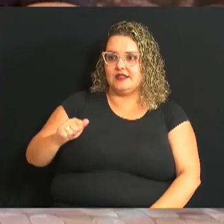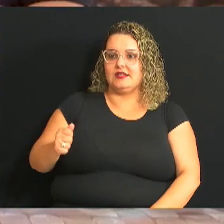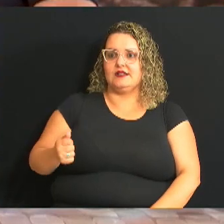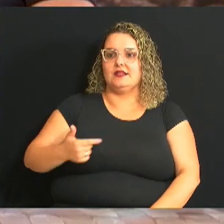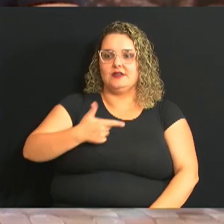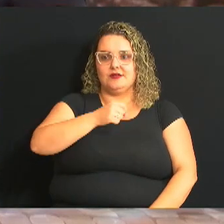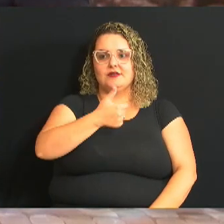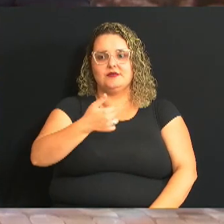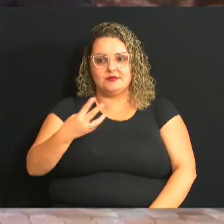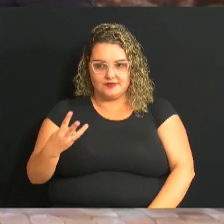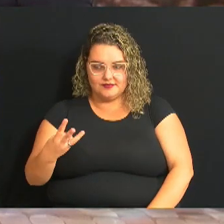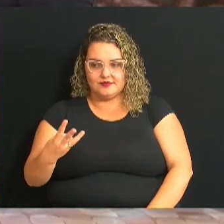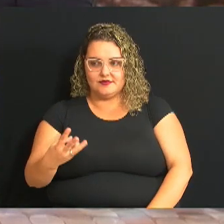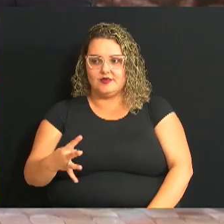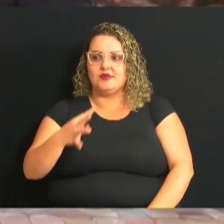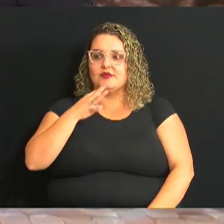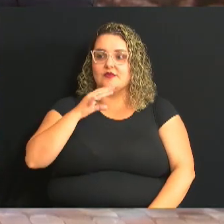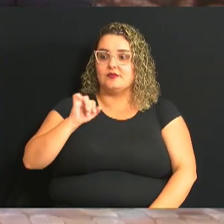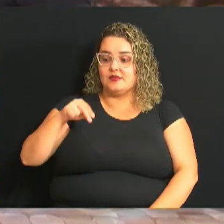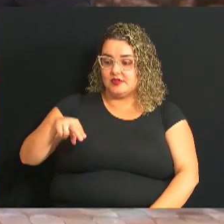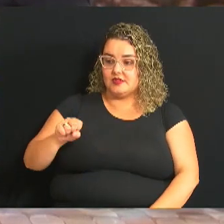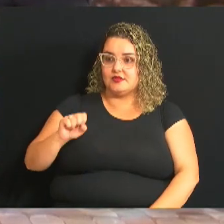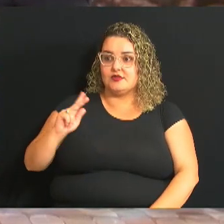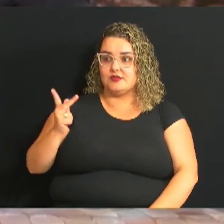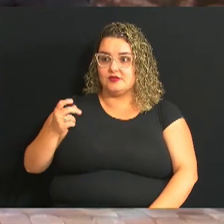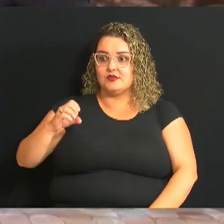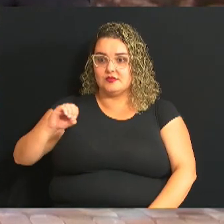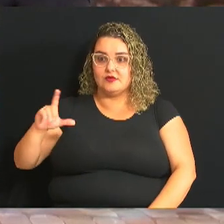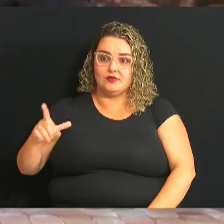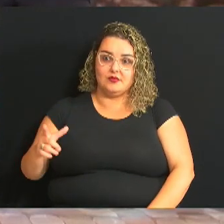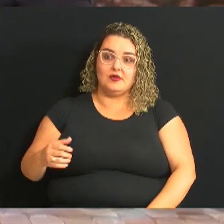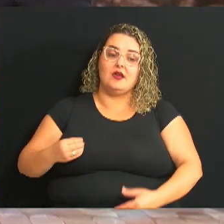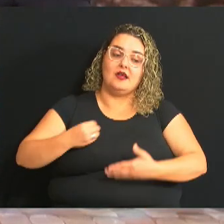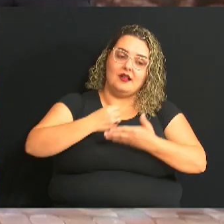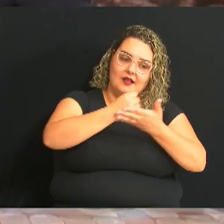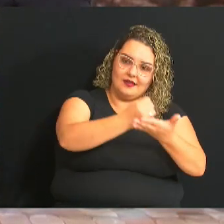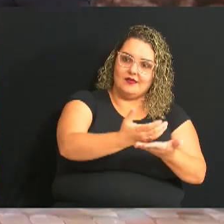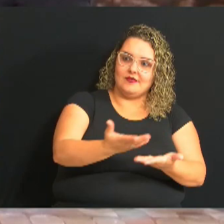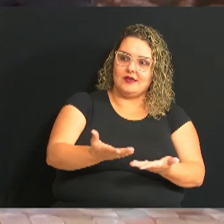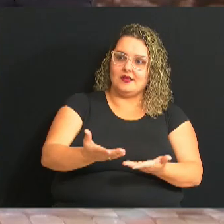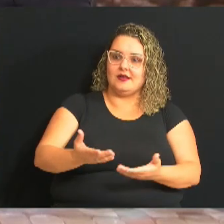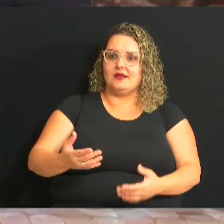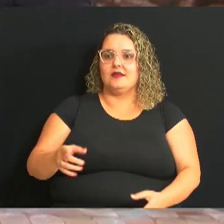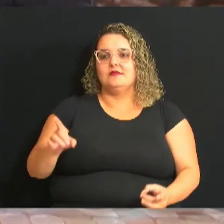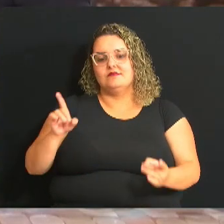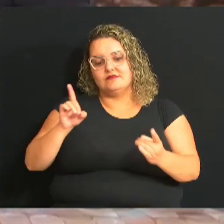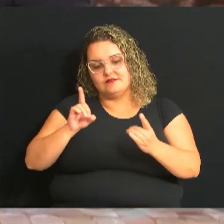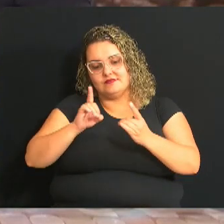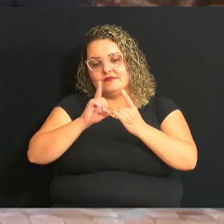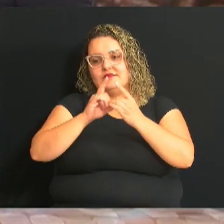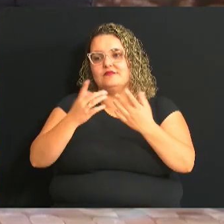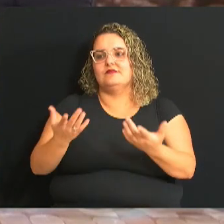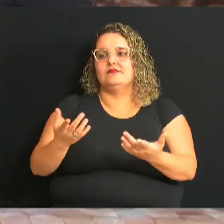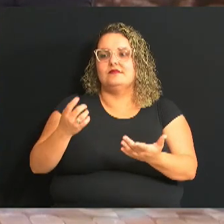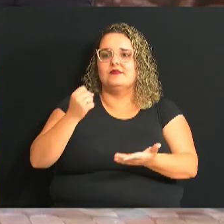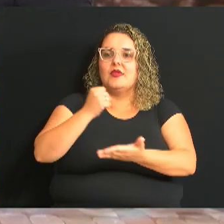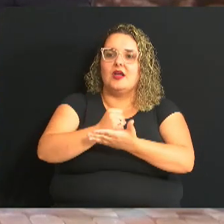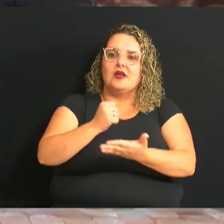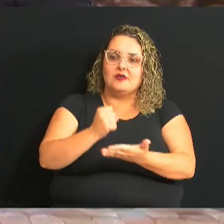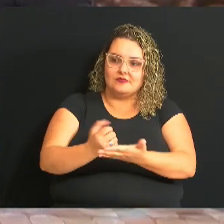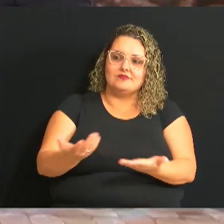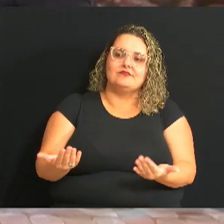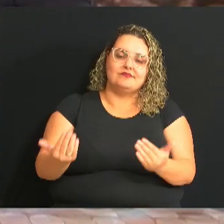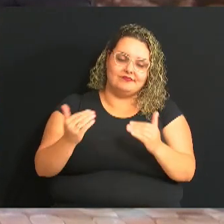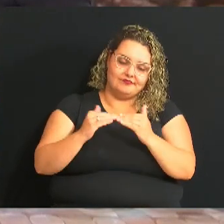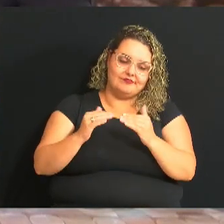fui conhecer o Fórmula 1 Schools, eu levei de brinde para o Bernie Ecclestone. E foi aí que nos aproximaram e que aí nós fechamos o contrato para trazer o projeto